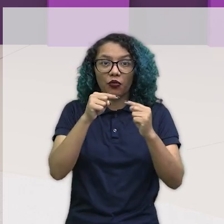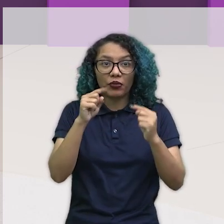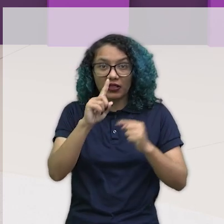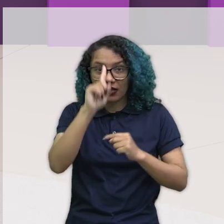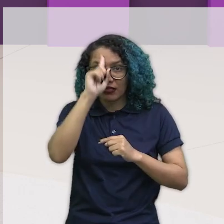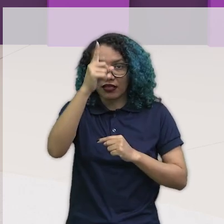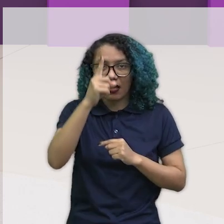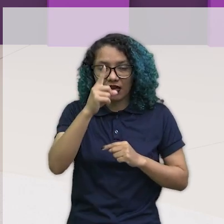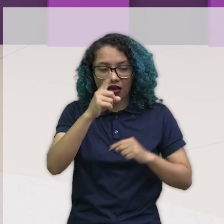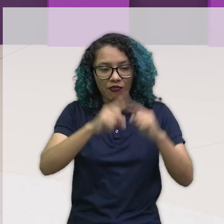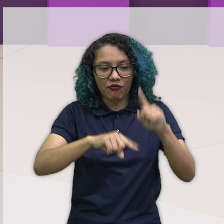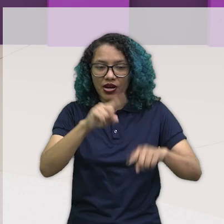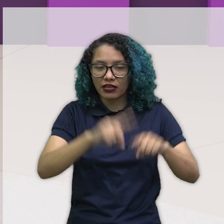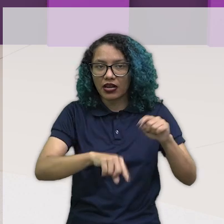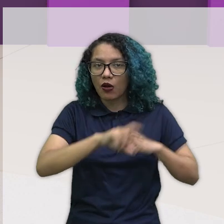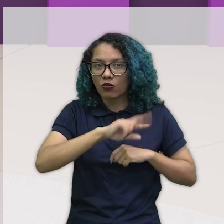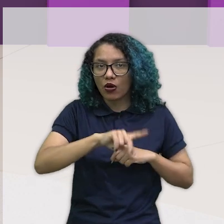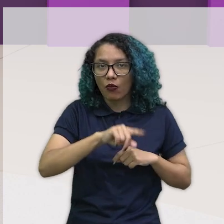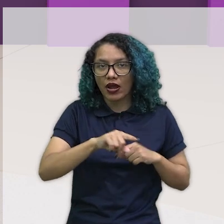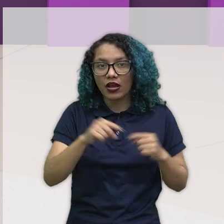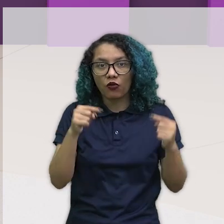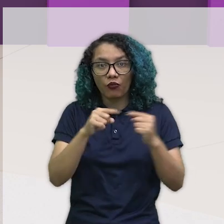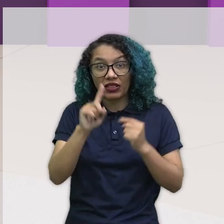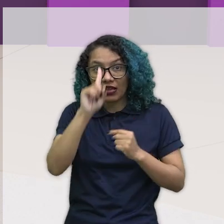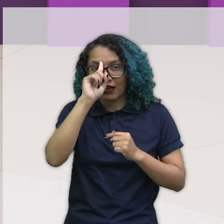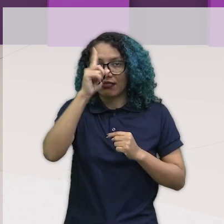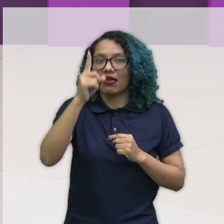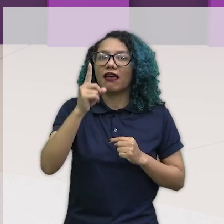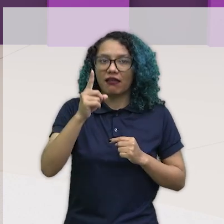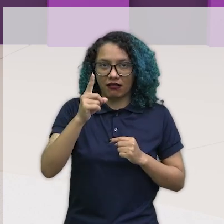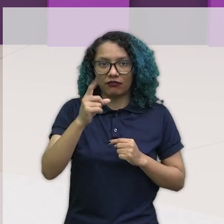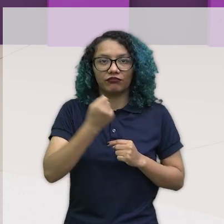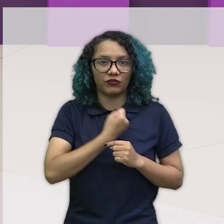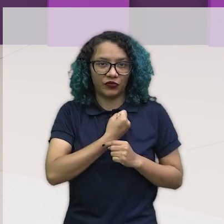um objeto, né, algo em si, apenas uma ideia.